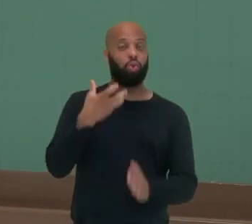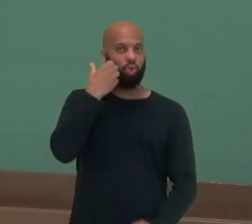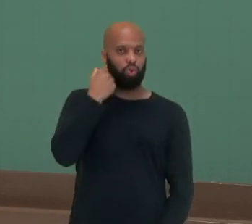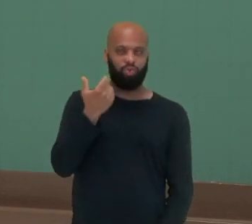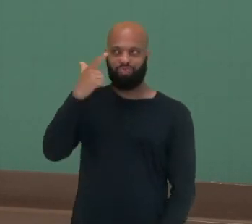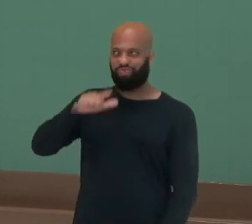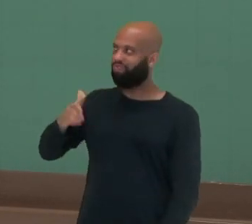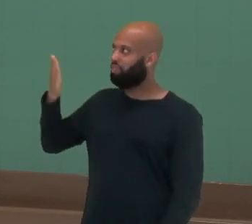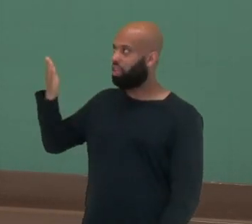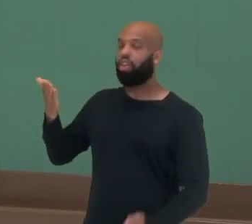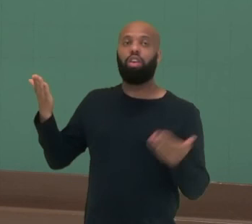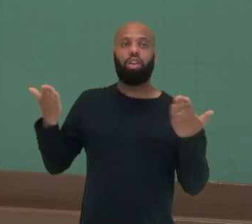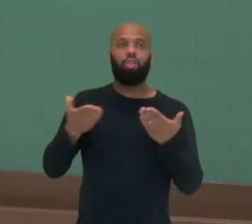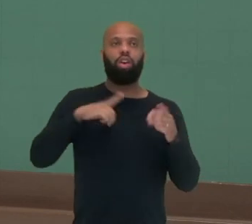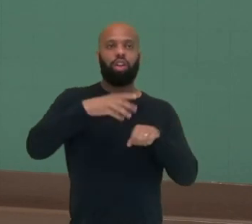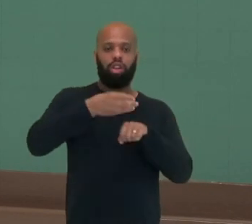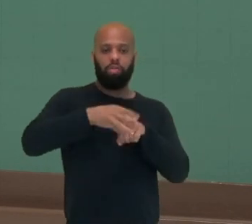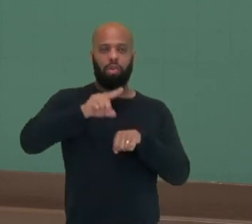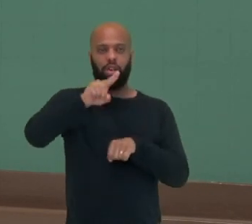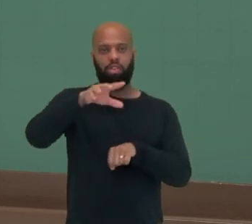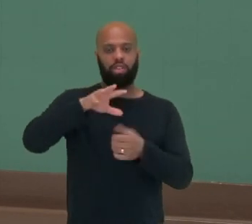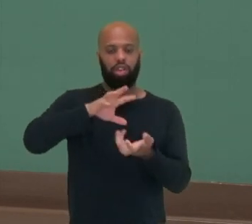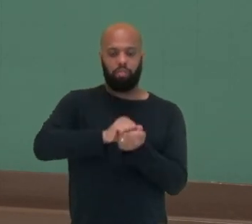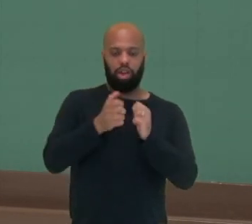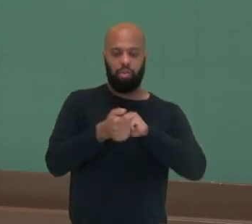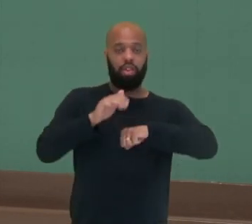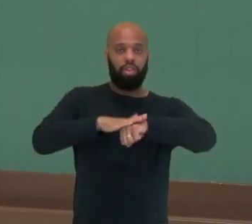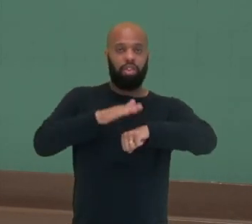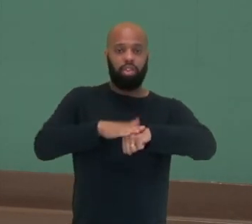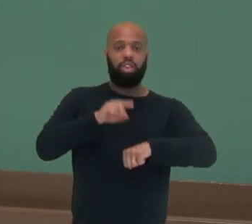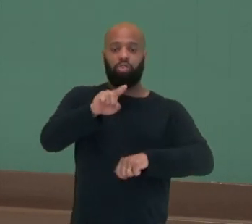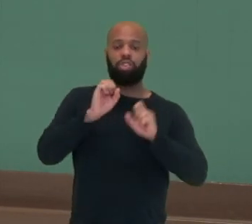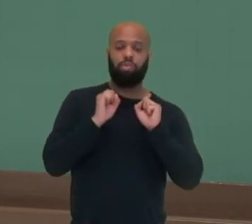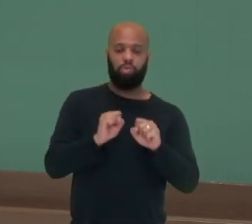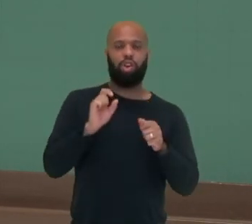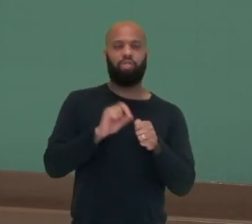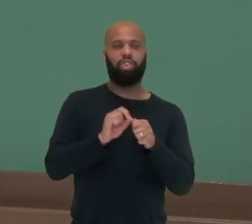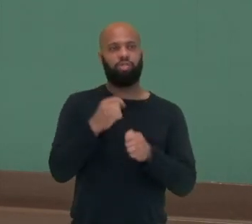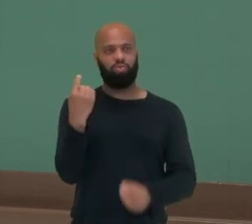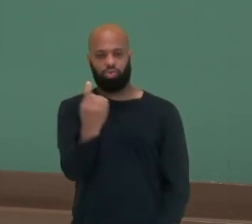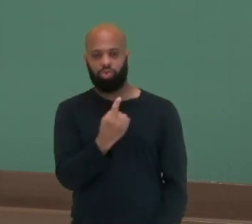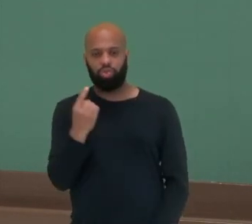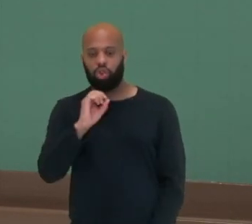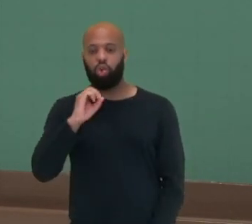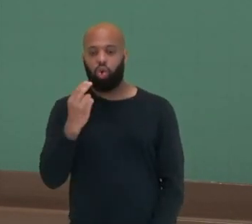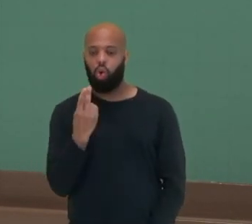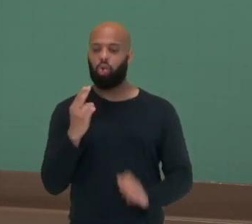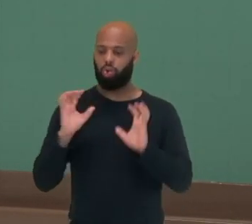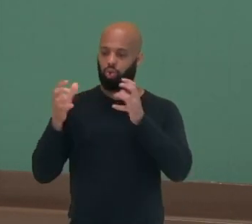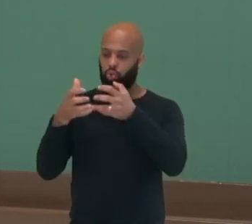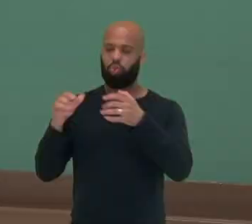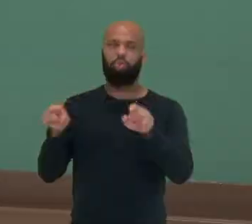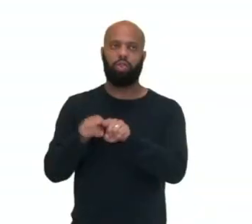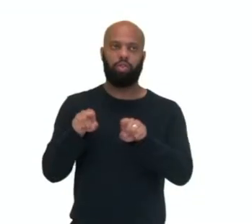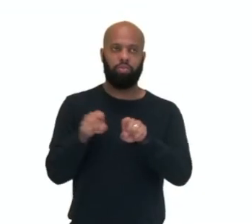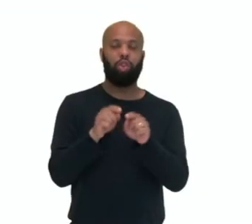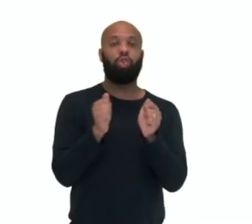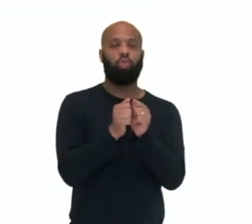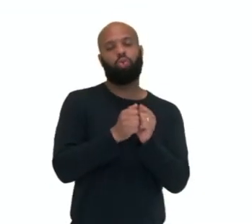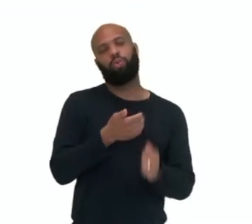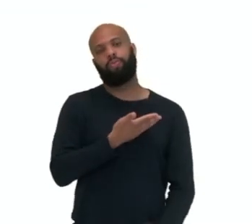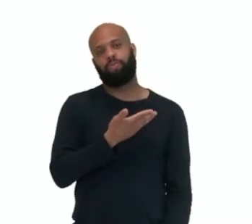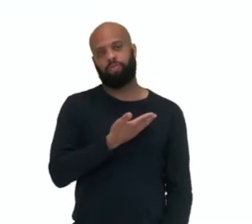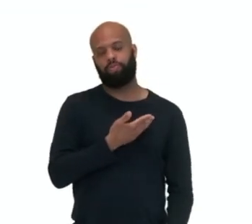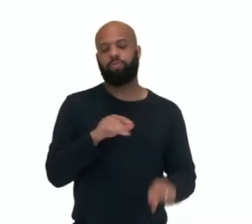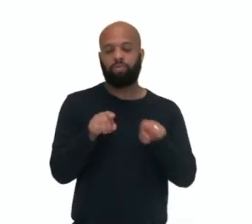uma sugestão à mão na massa para vocês. Vocês podem fazer individualmente ou coletivamente com seus